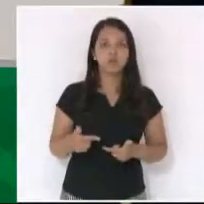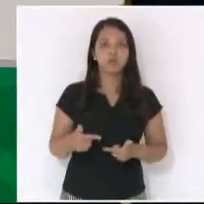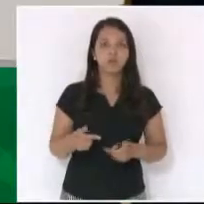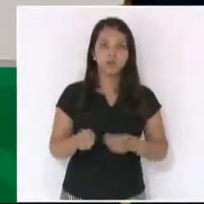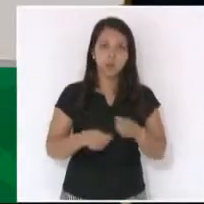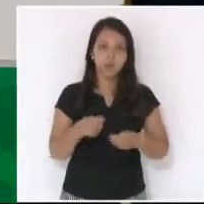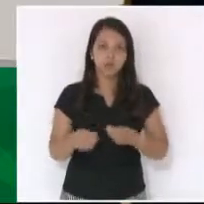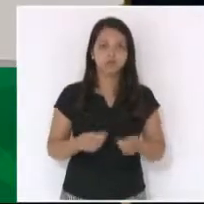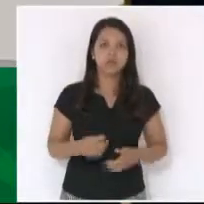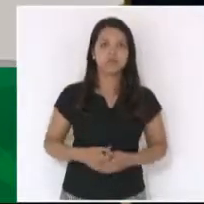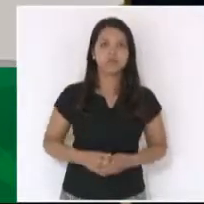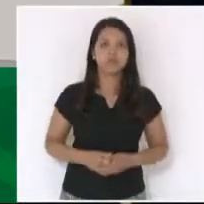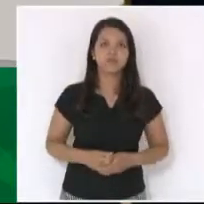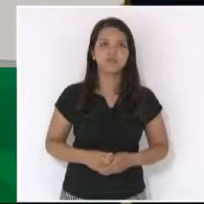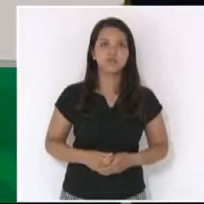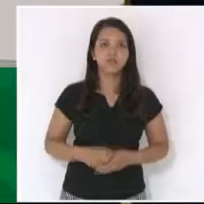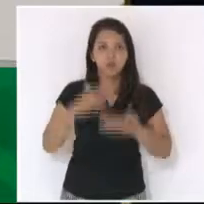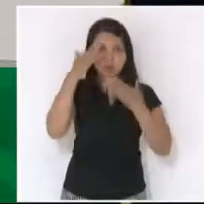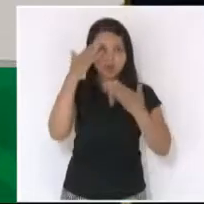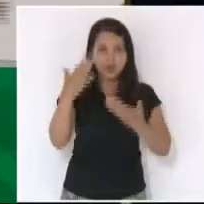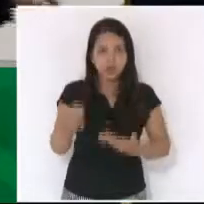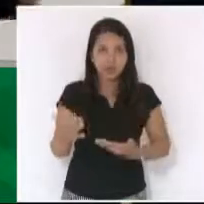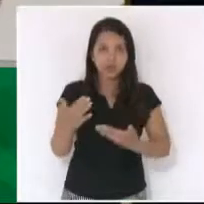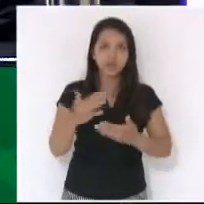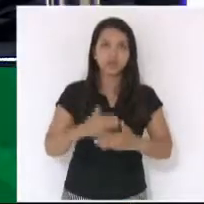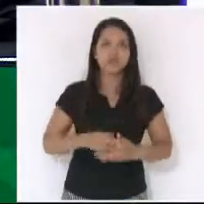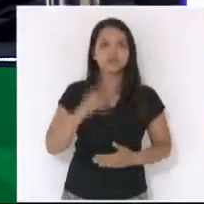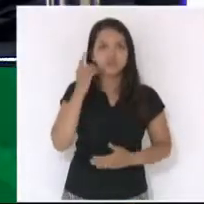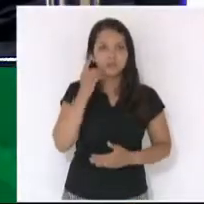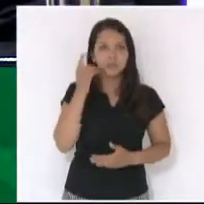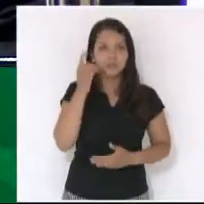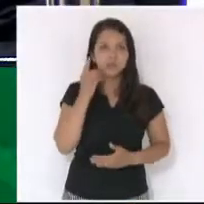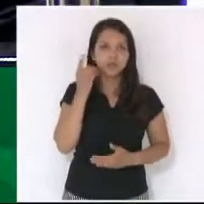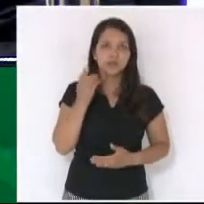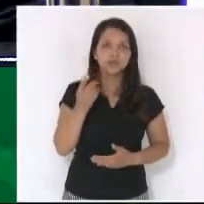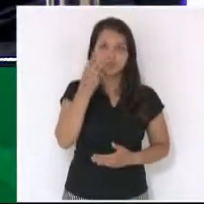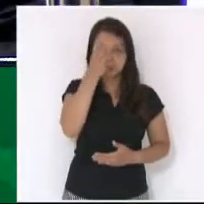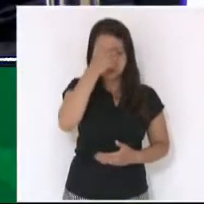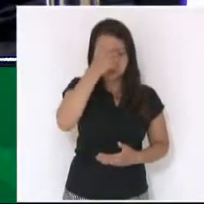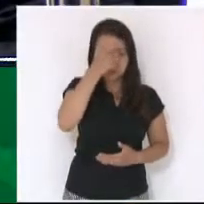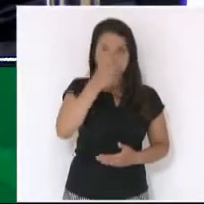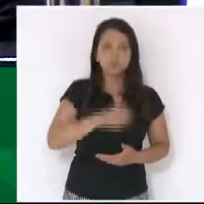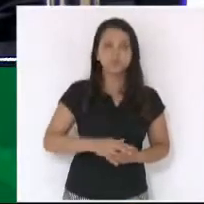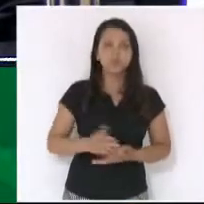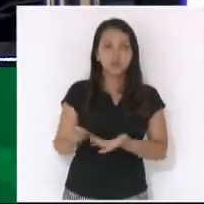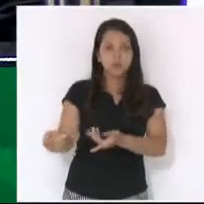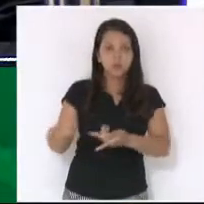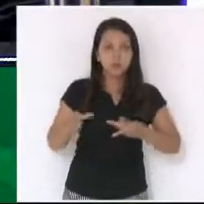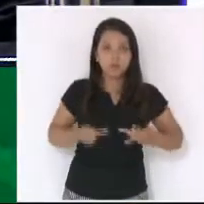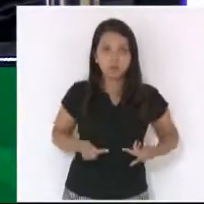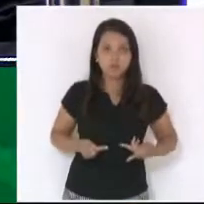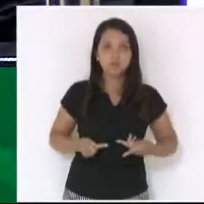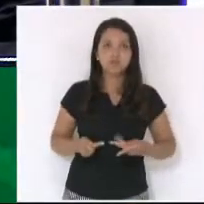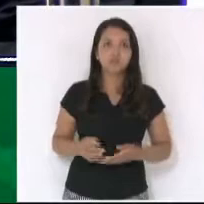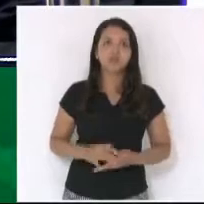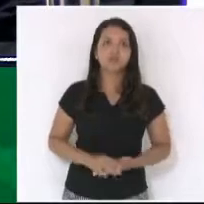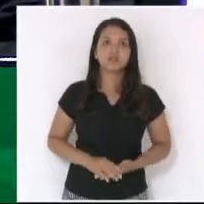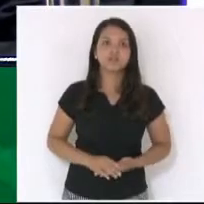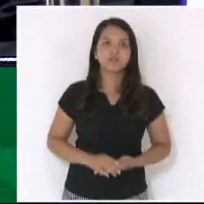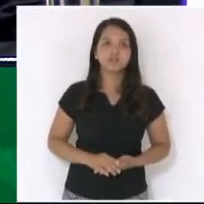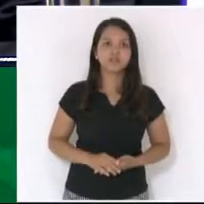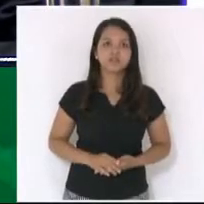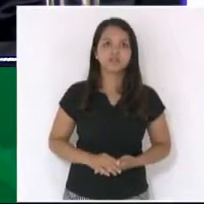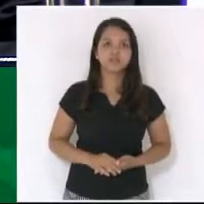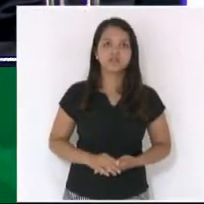obrigado senhora Presidente obrigado senhor Deputado Maurício a eu tomo a liberdade de em